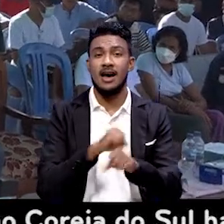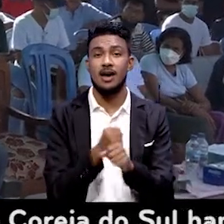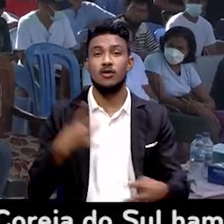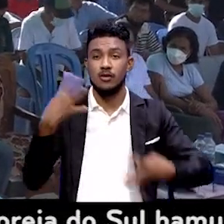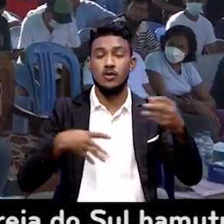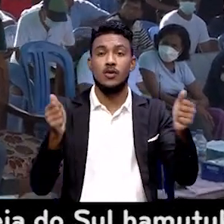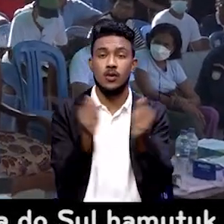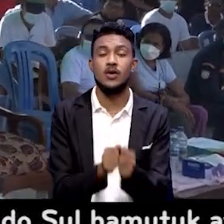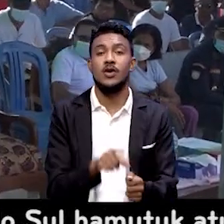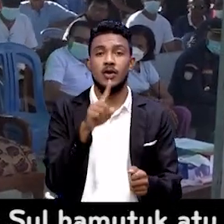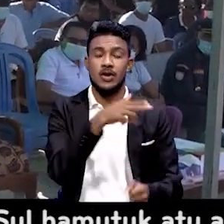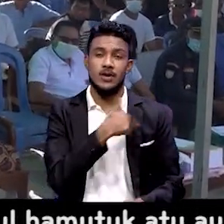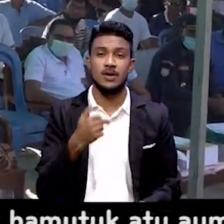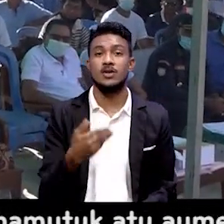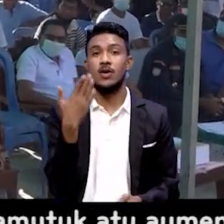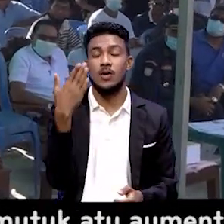dos Indonésia.